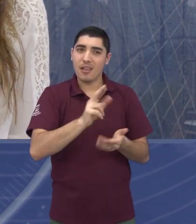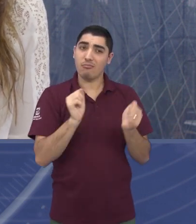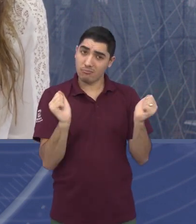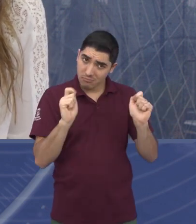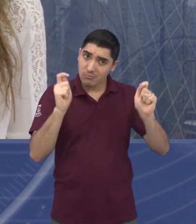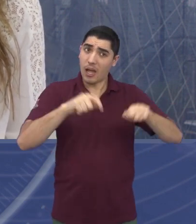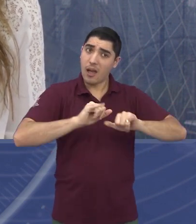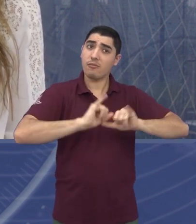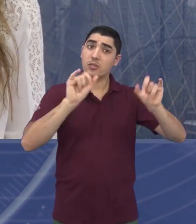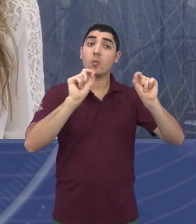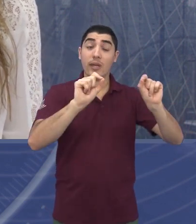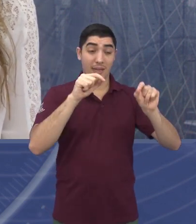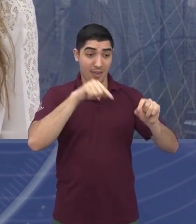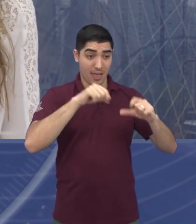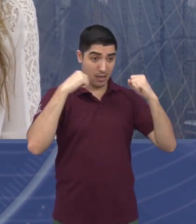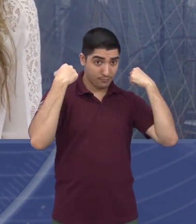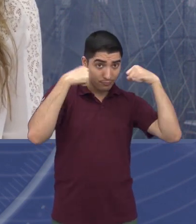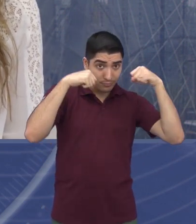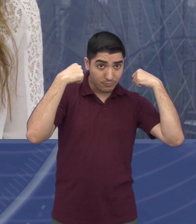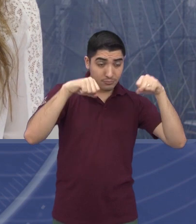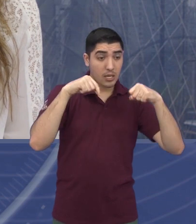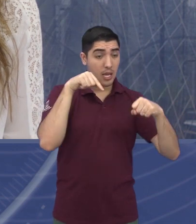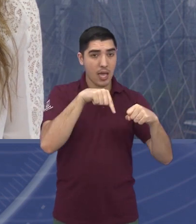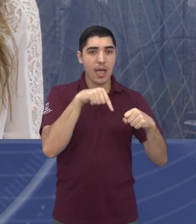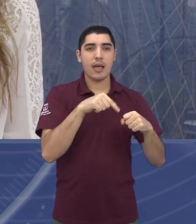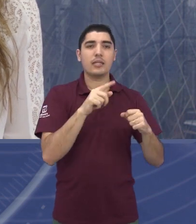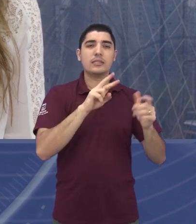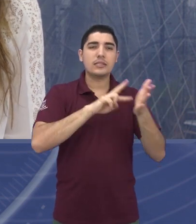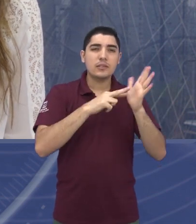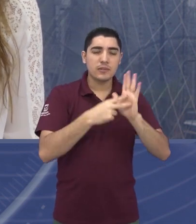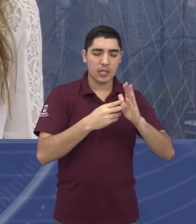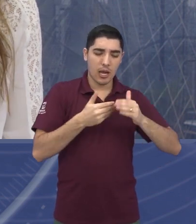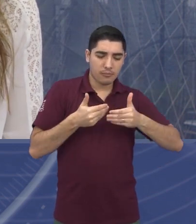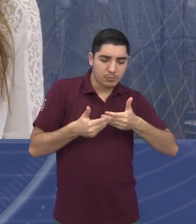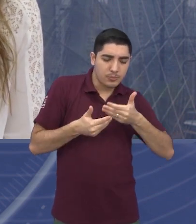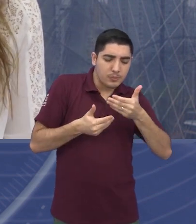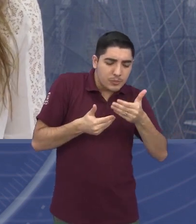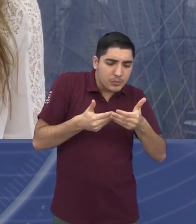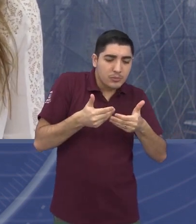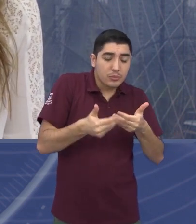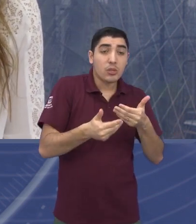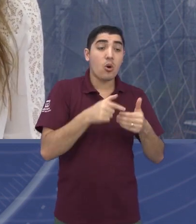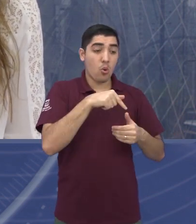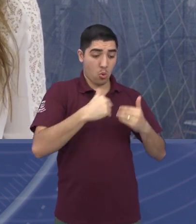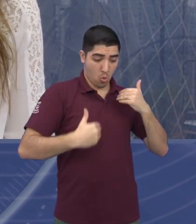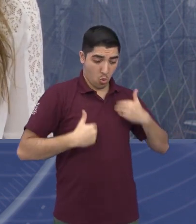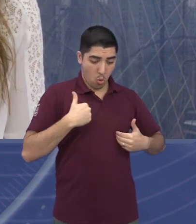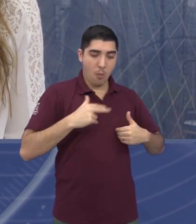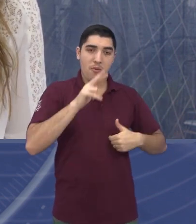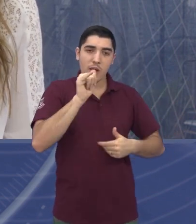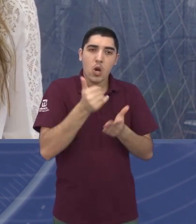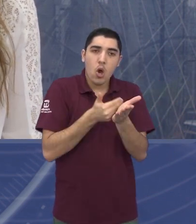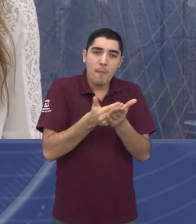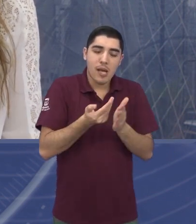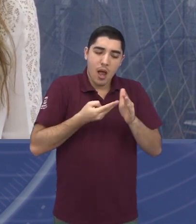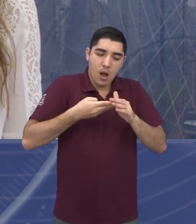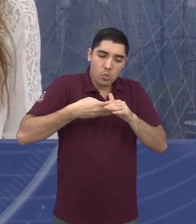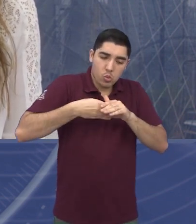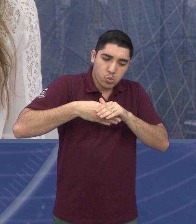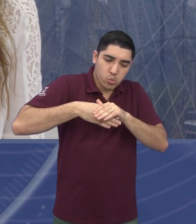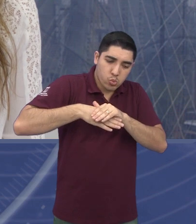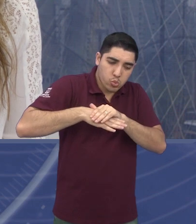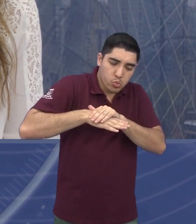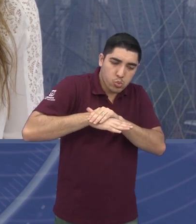frisar que a atividade física ela é um processo formiguinha, né? O nosso corpo também vai adquirindo memória muscular, então